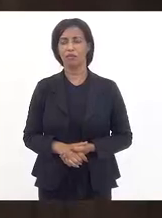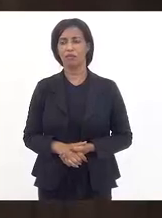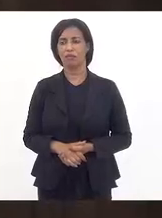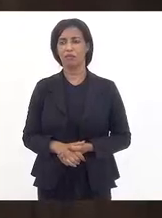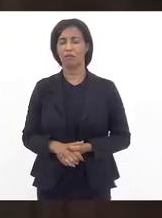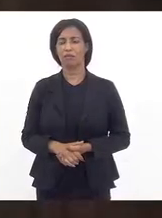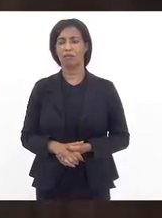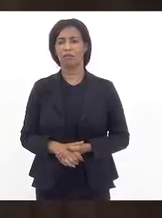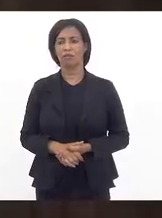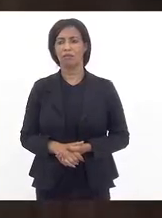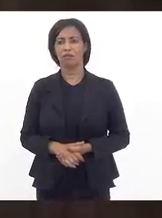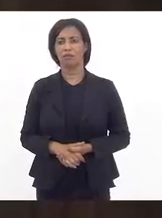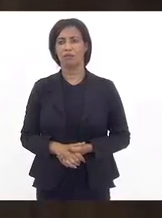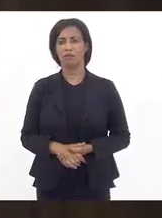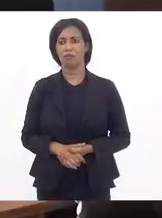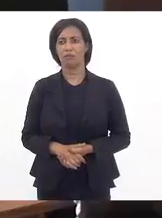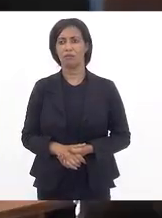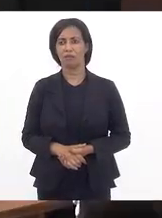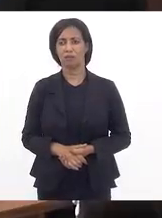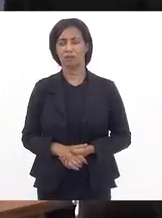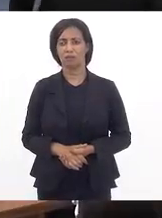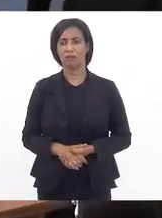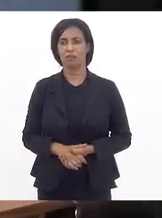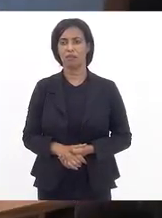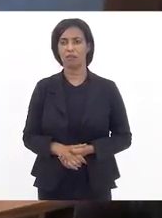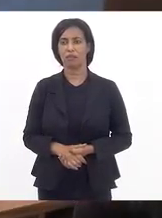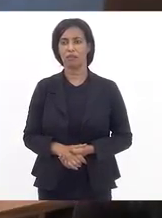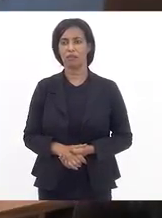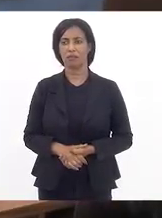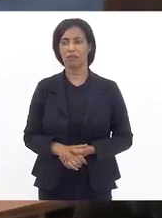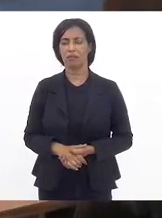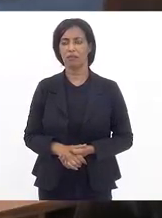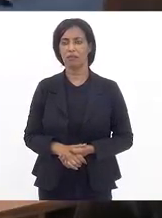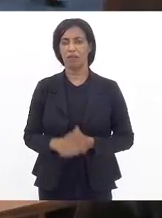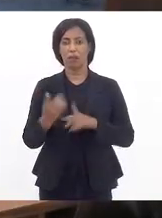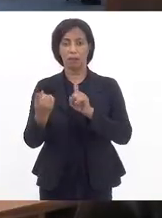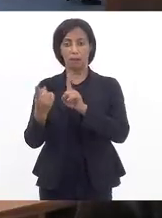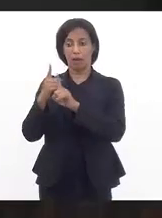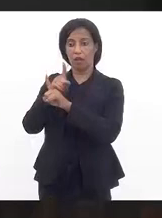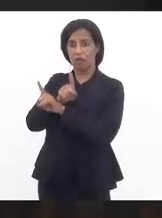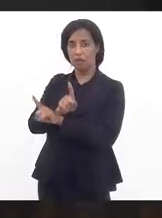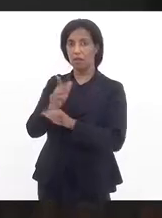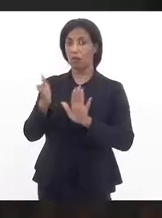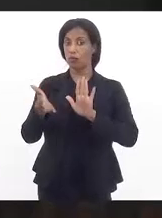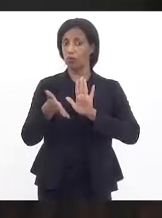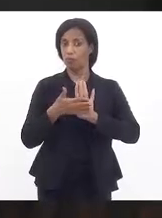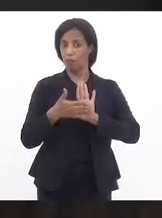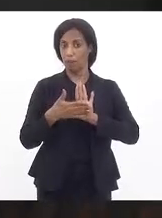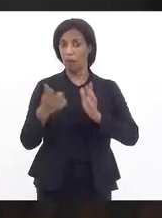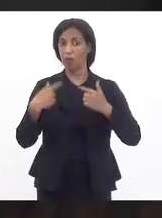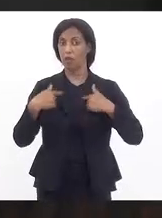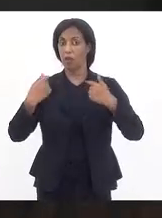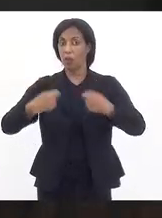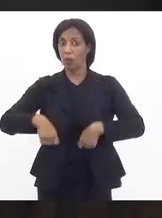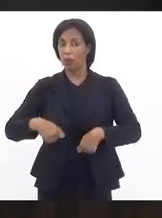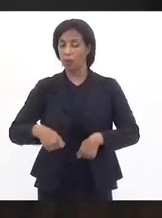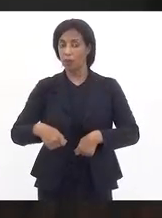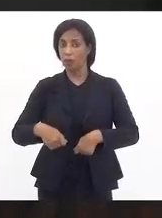e aquele garoto à vontade para usar o tempo dele porque para inversão de pauta eu preciso